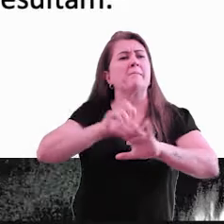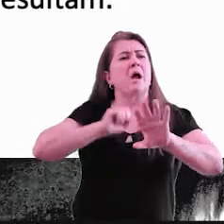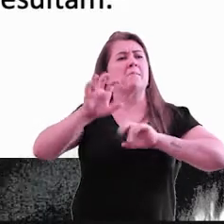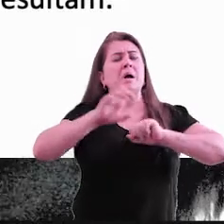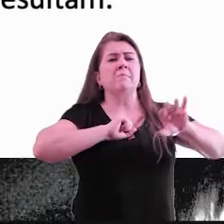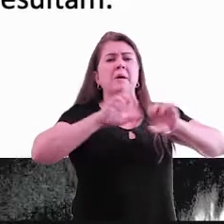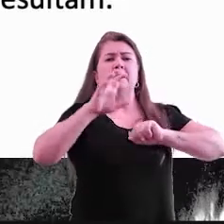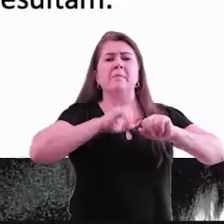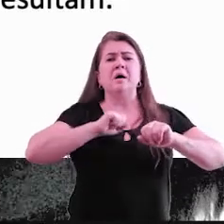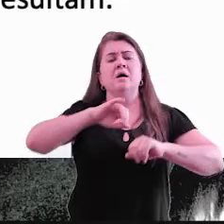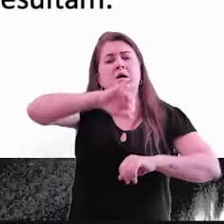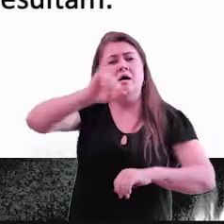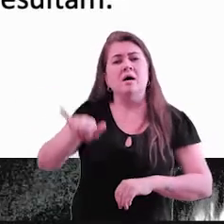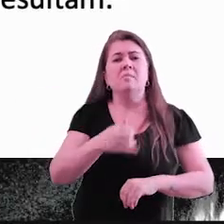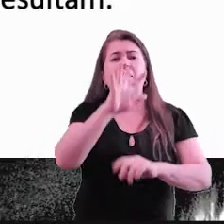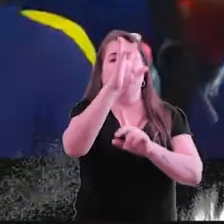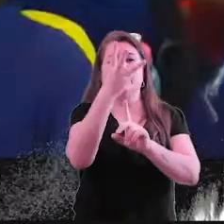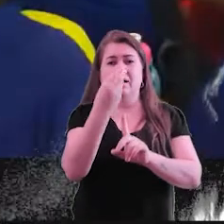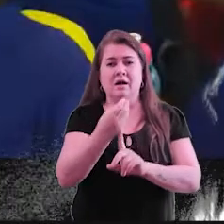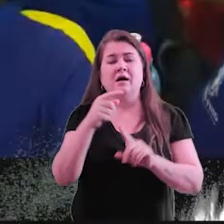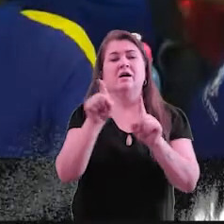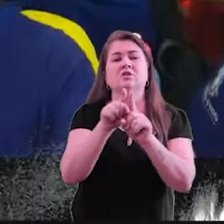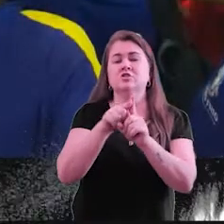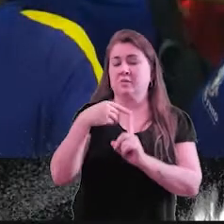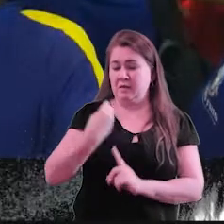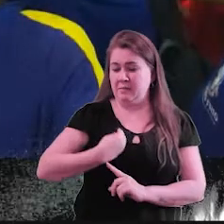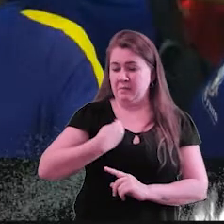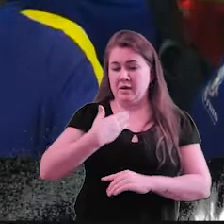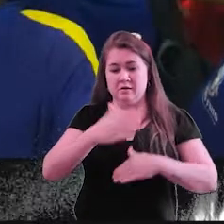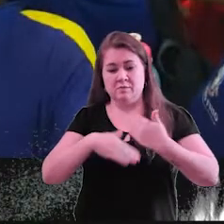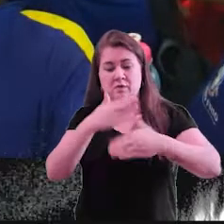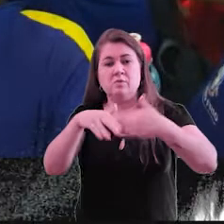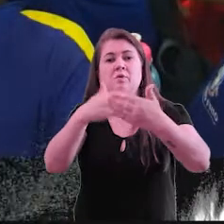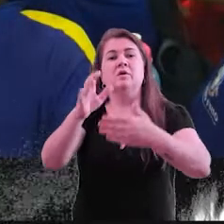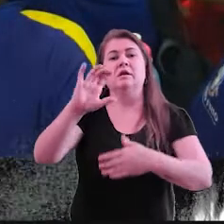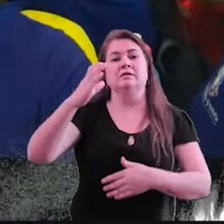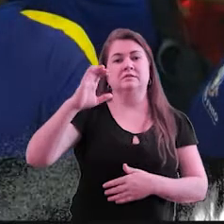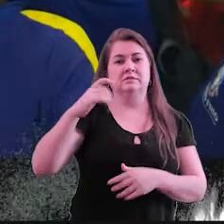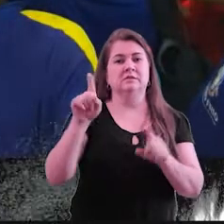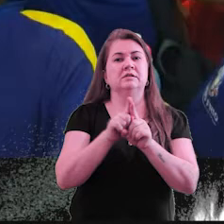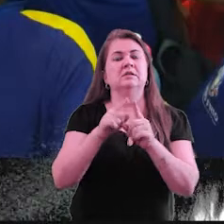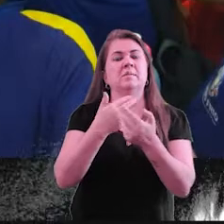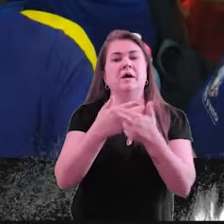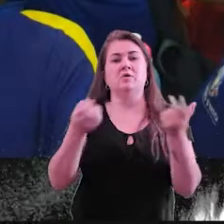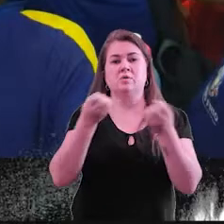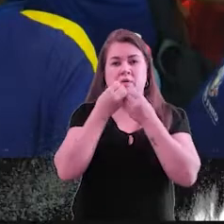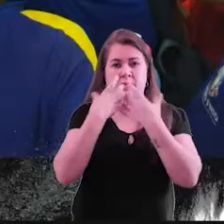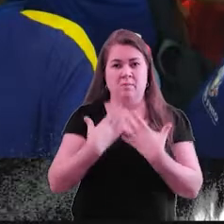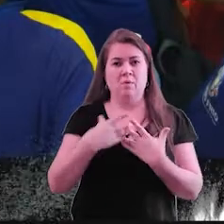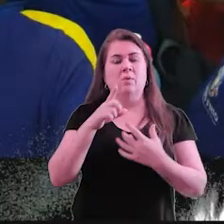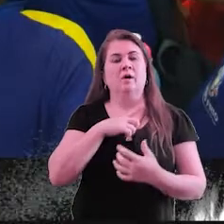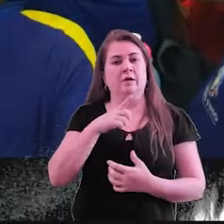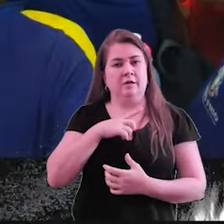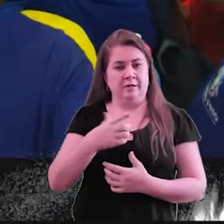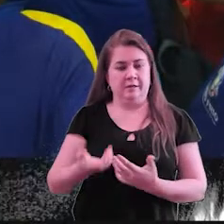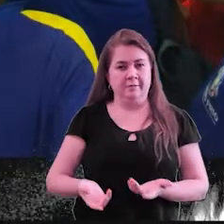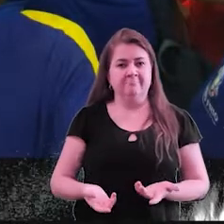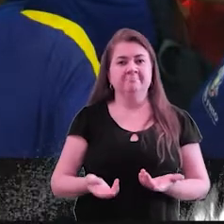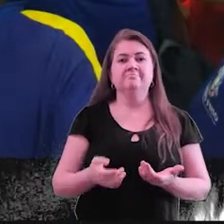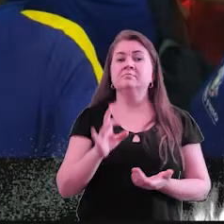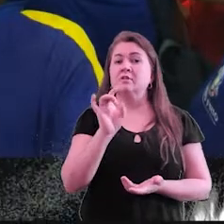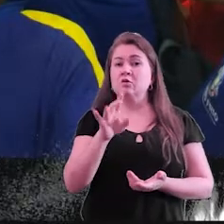nos benefícios que deste resultam. Então, só para vocês terem uma ideia, para dar uma contextualizada do tamanho do